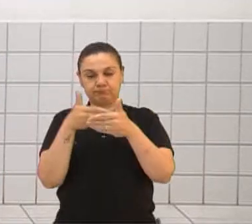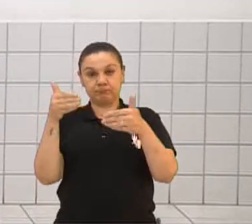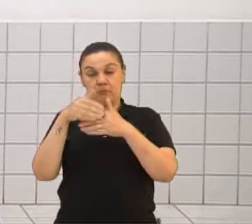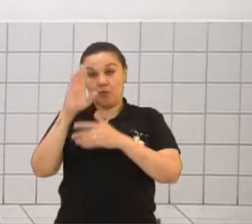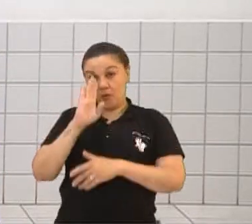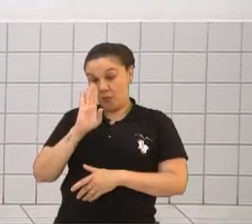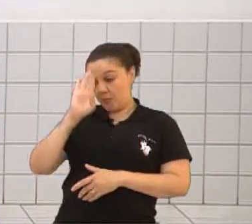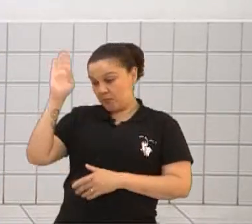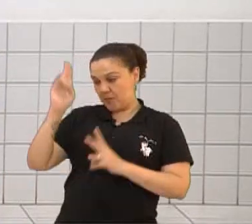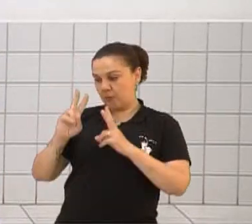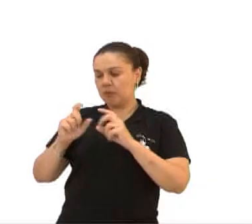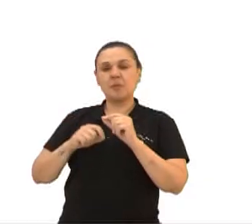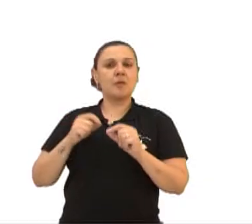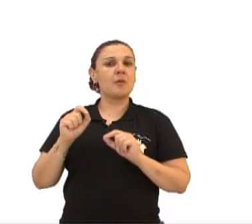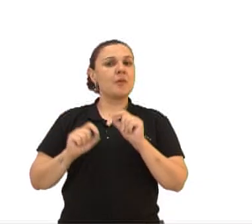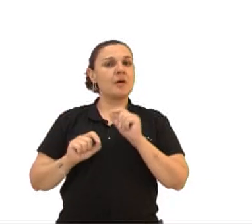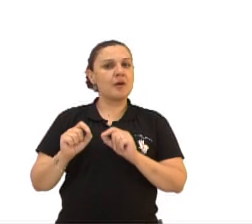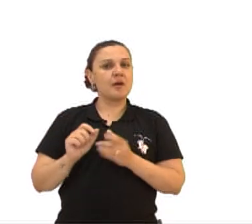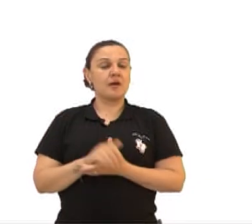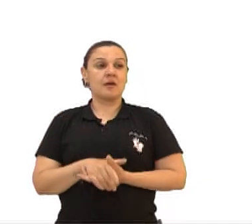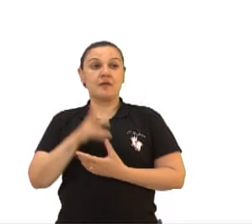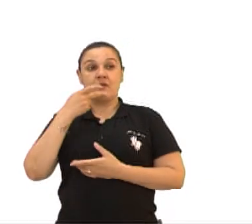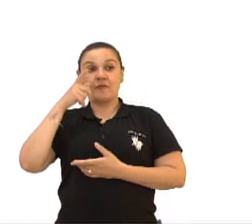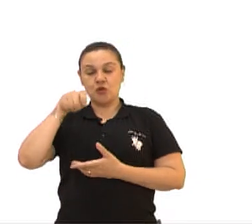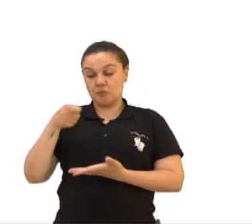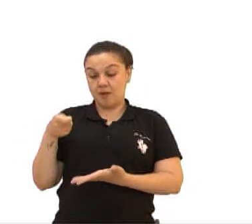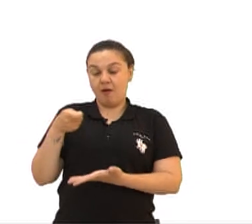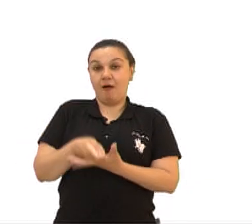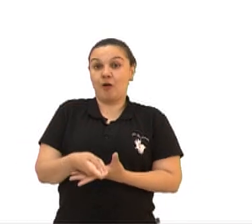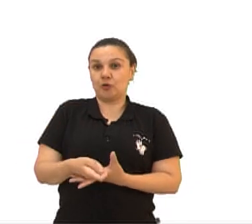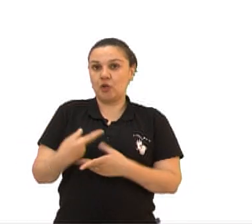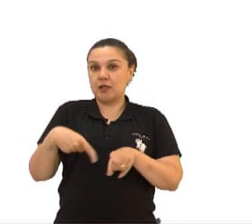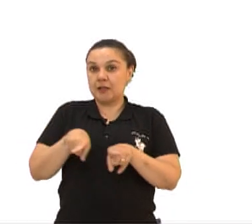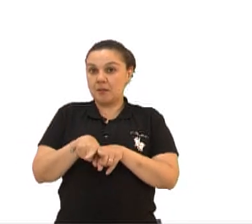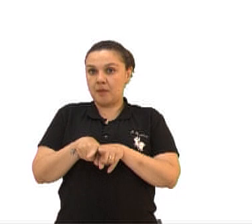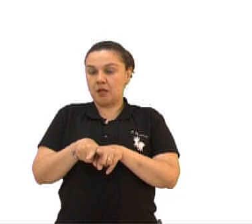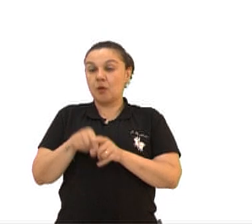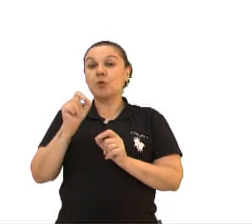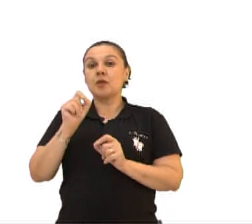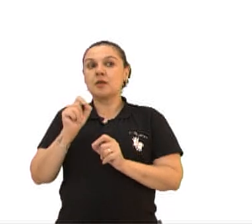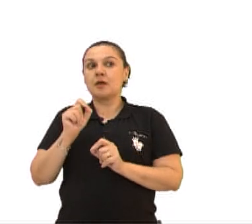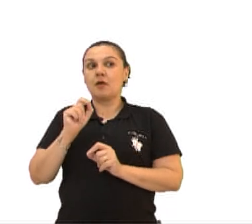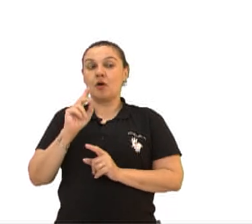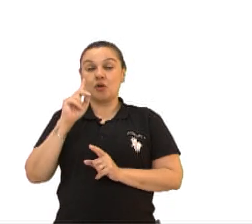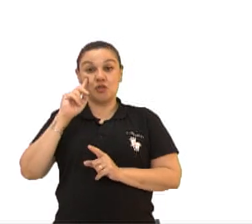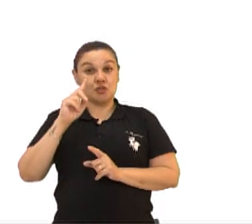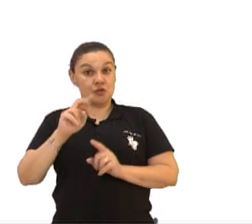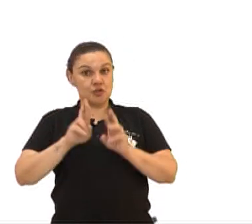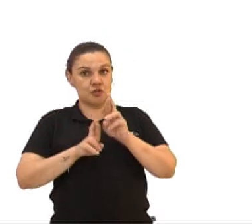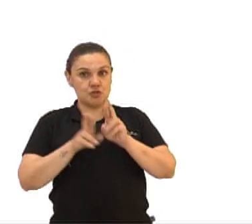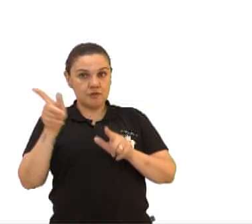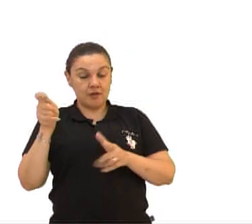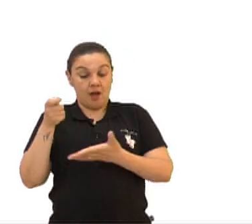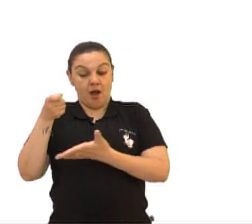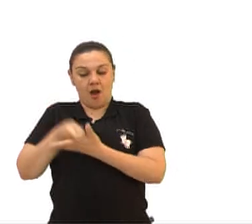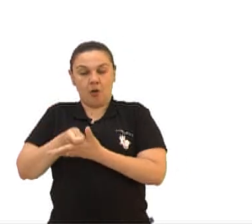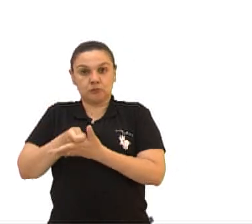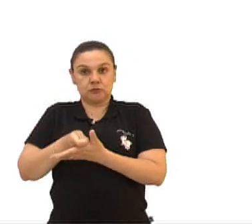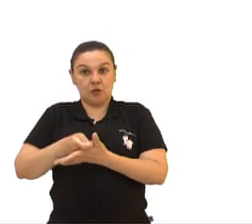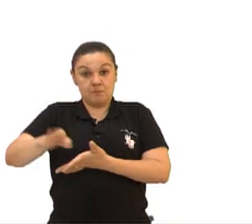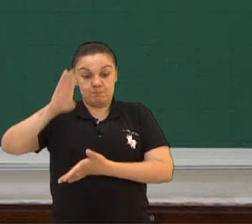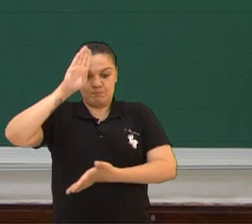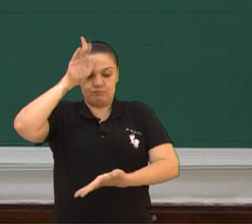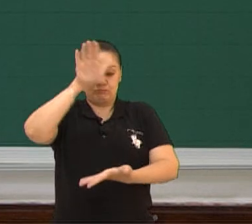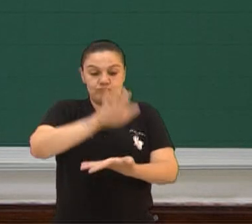Então a Escola de Frankfurt, ela vai falar sobre a questão da autoridade e do autoritarismo. Lembrando, né, professor, que era numa época em que o